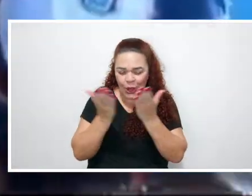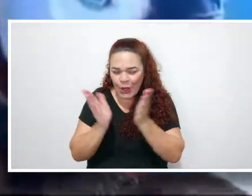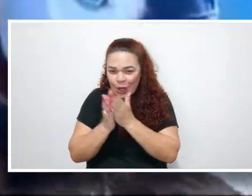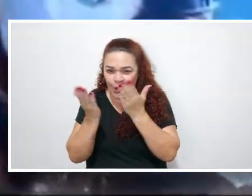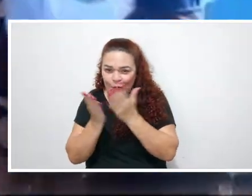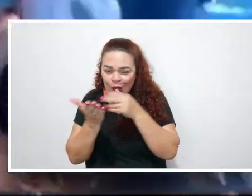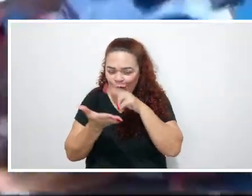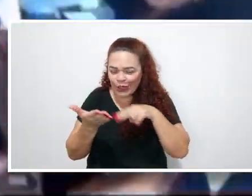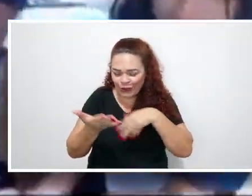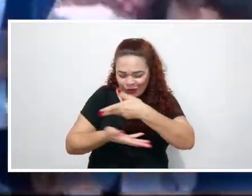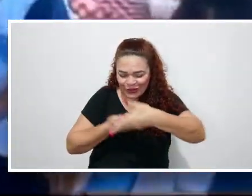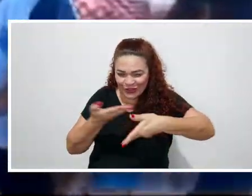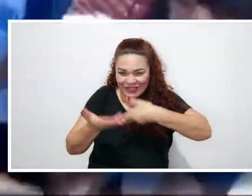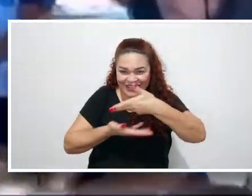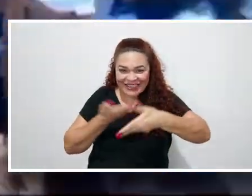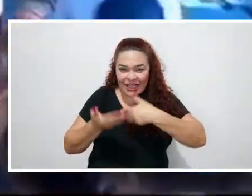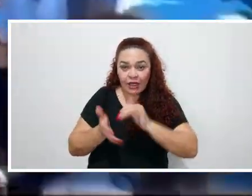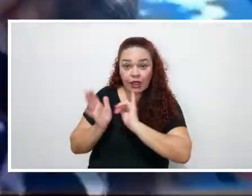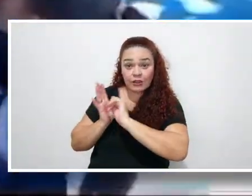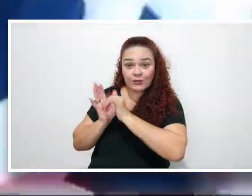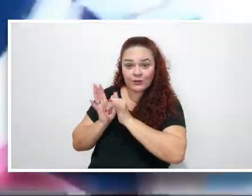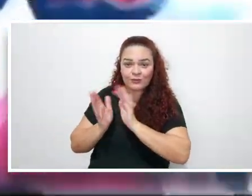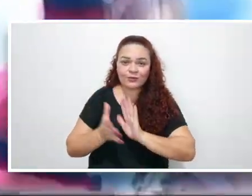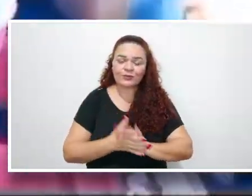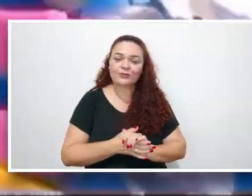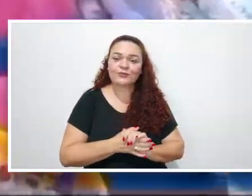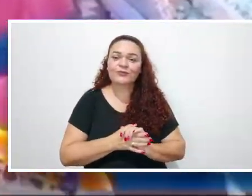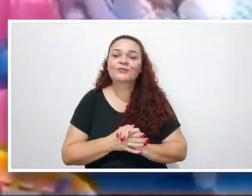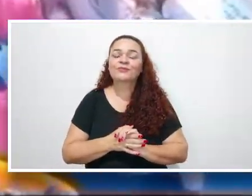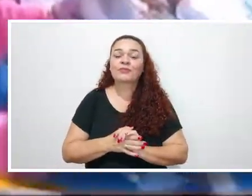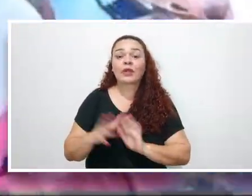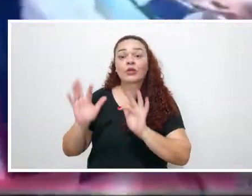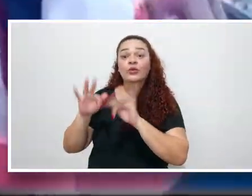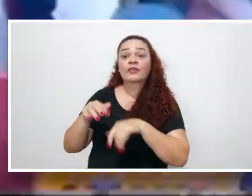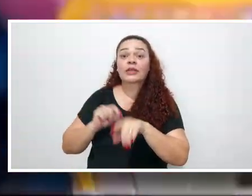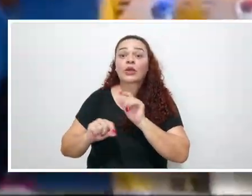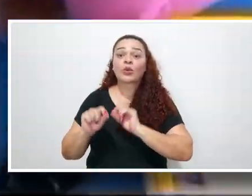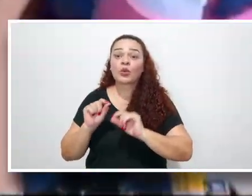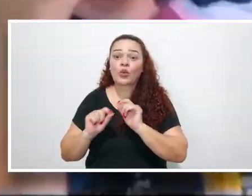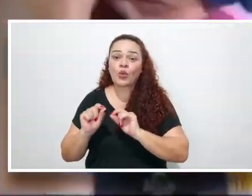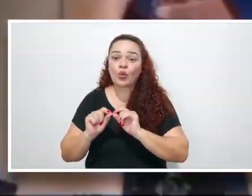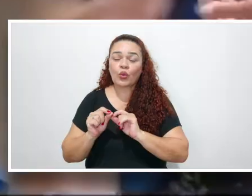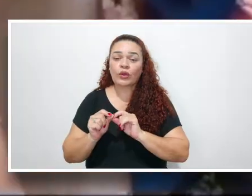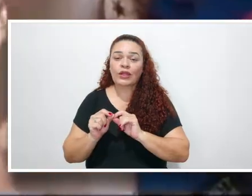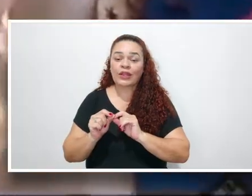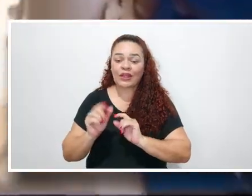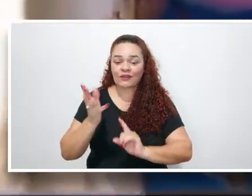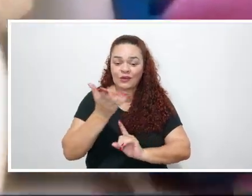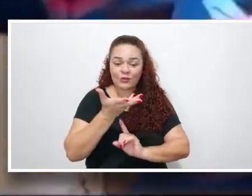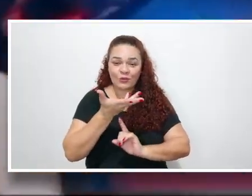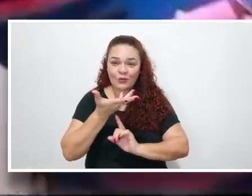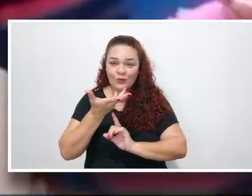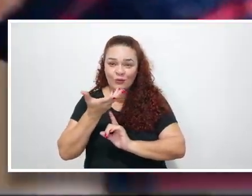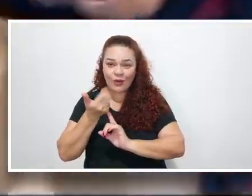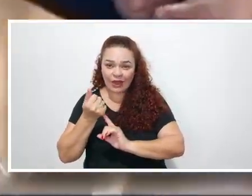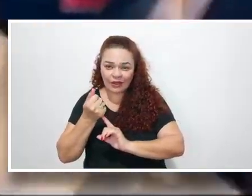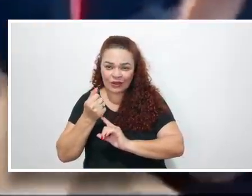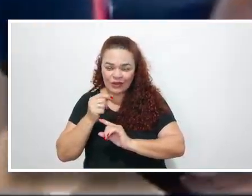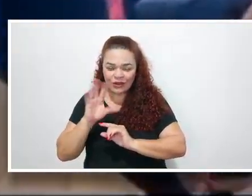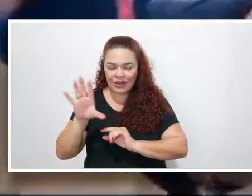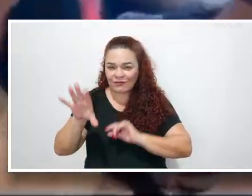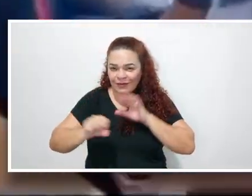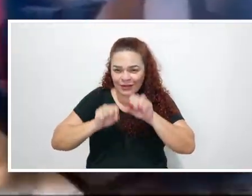nós adultos interagimos e contamos algumas histórias. Para finalizar, fizemos uma arte com elementos